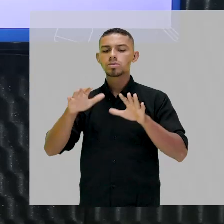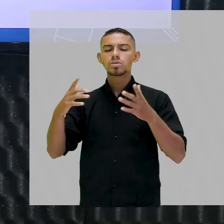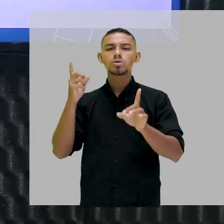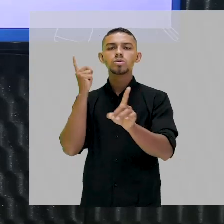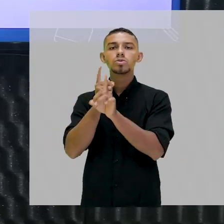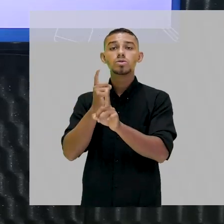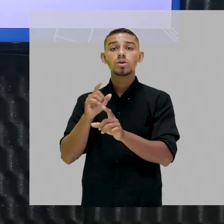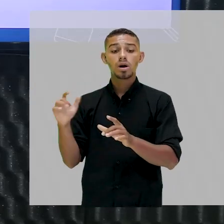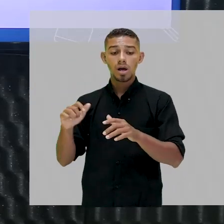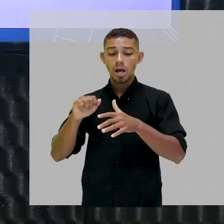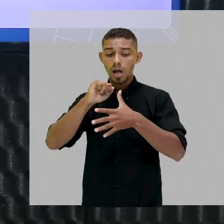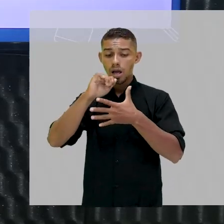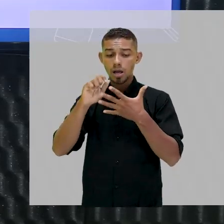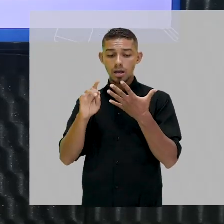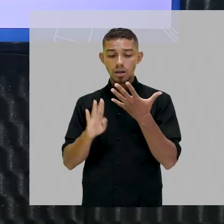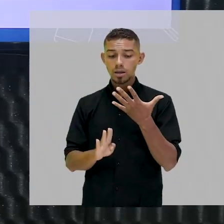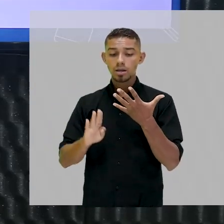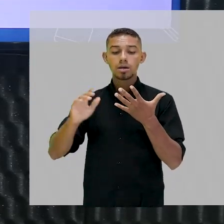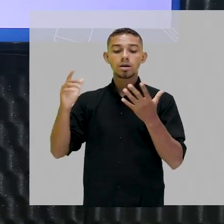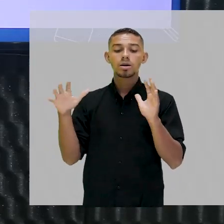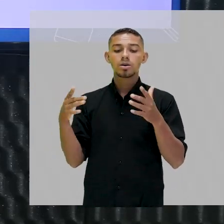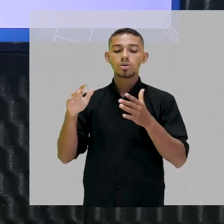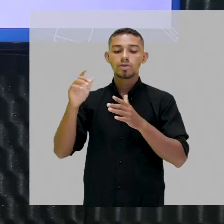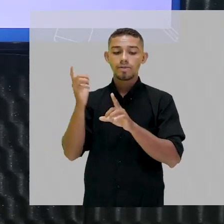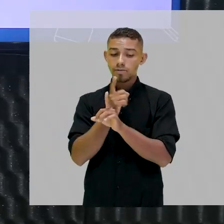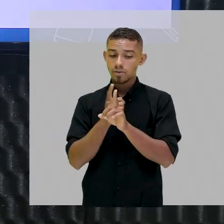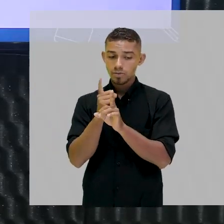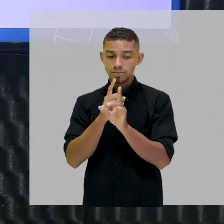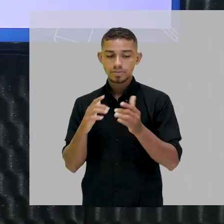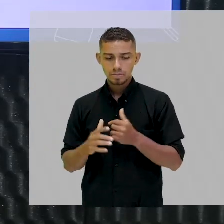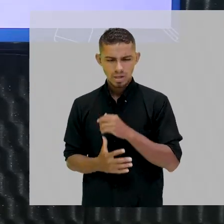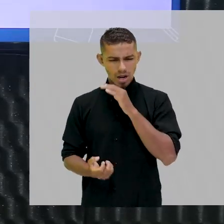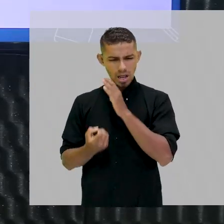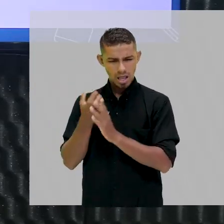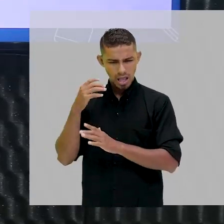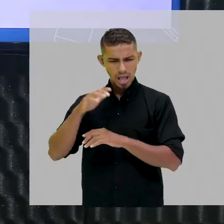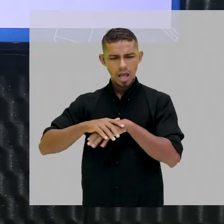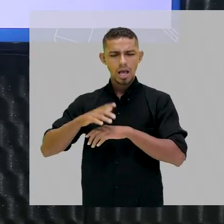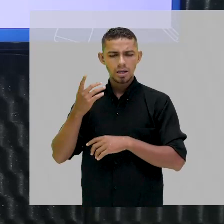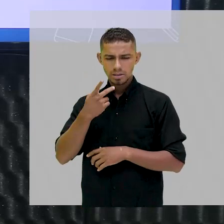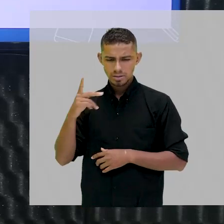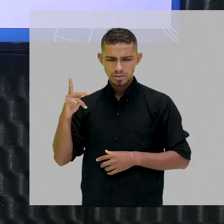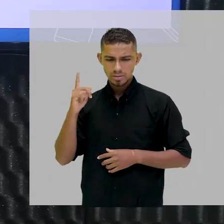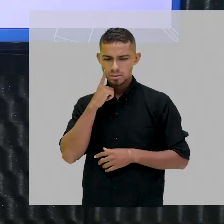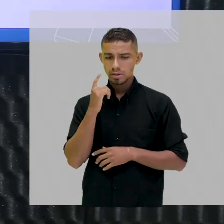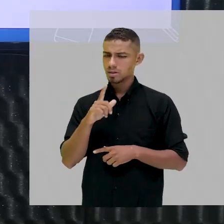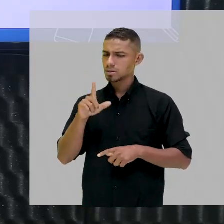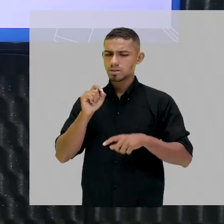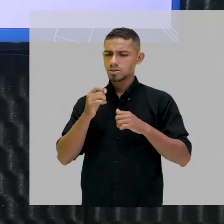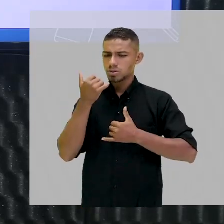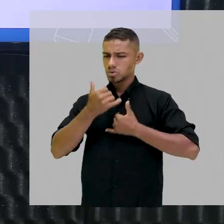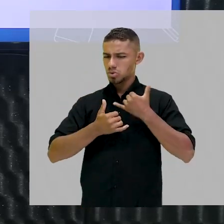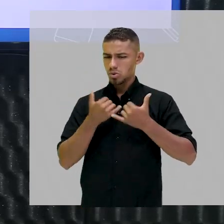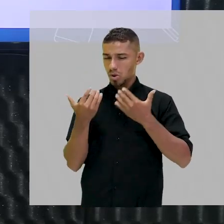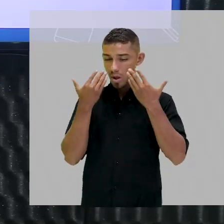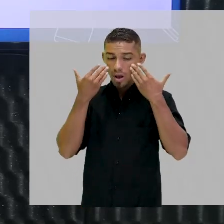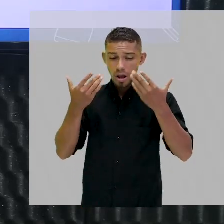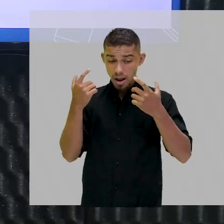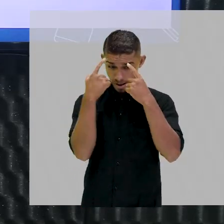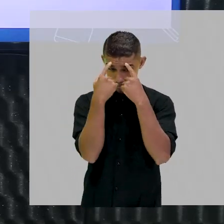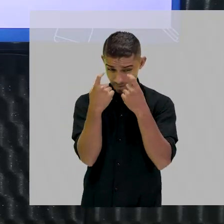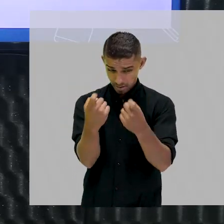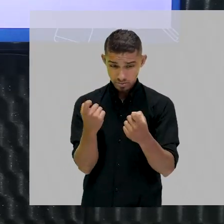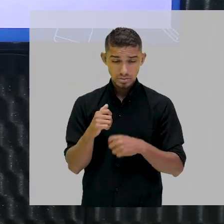falsa. A criação do hip hop foi uma alternativa para os jovens enfrentar a